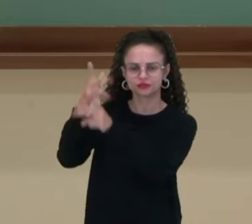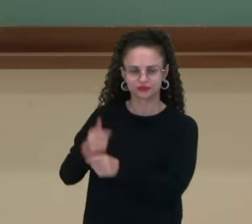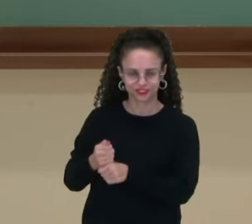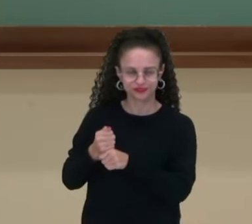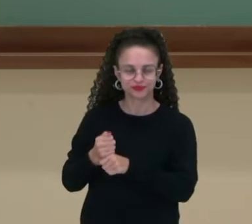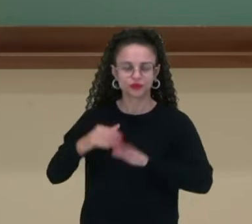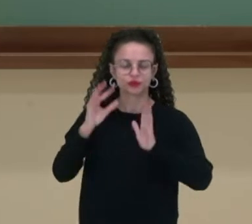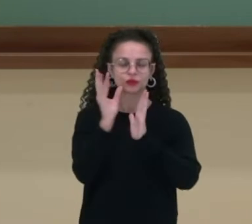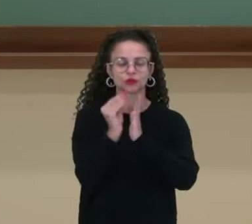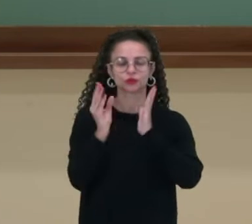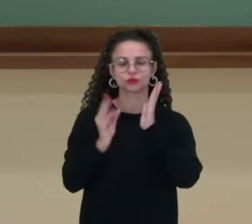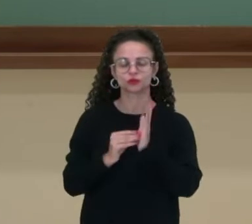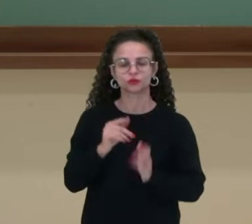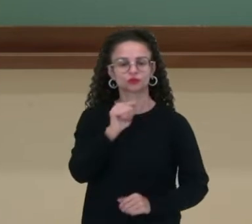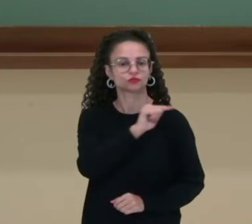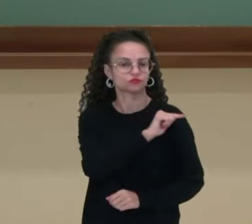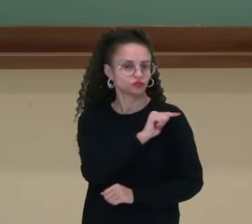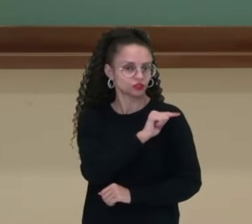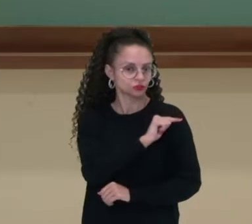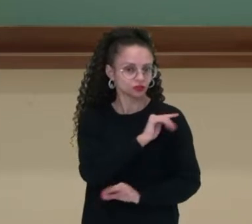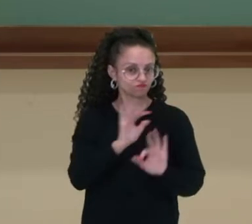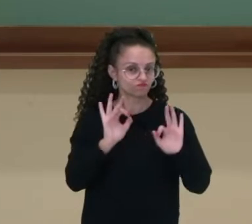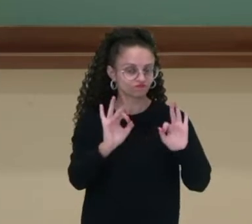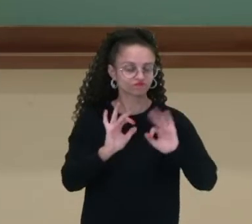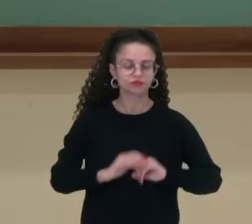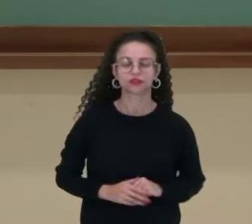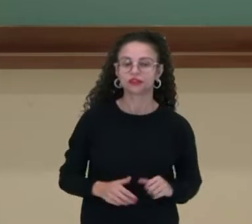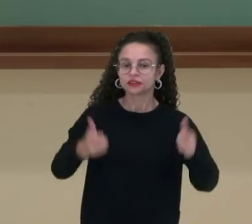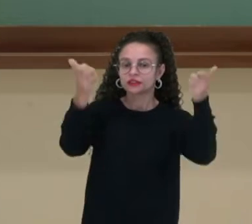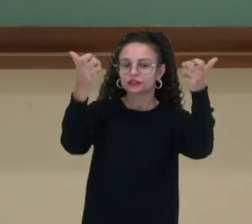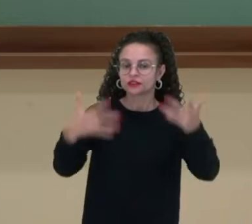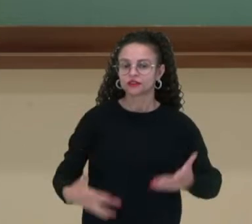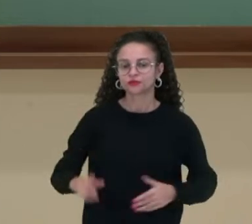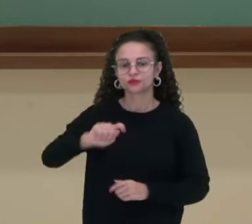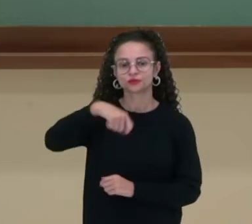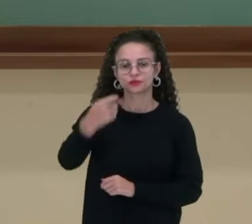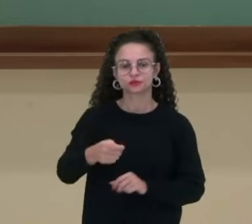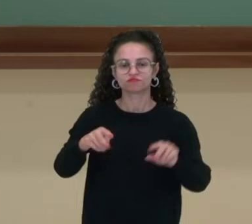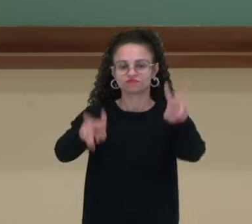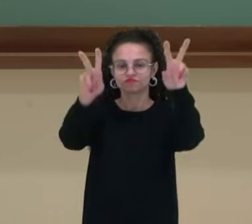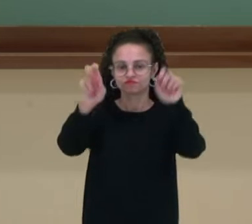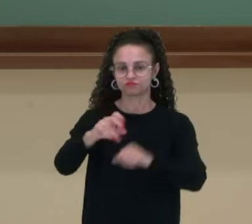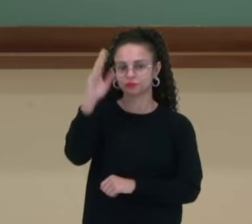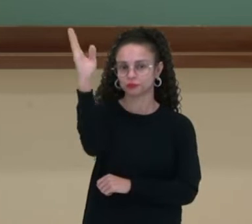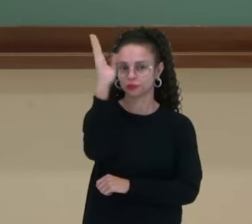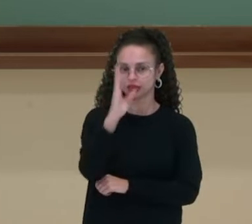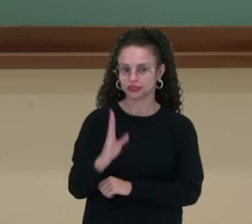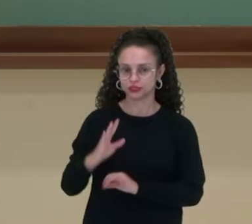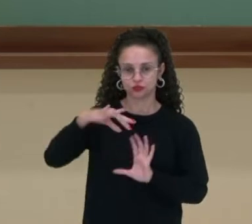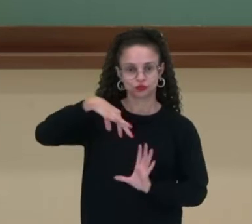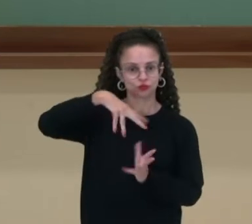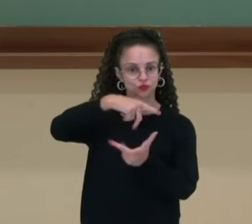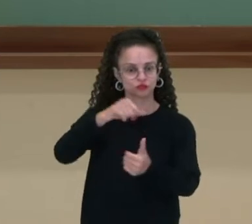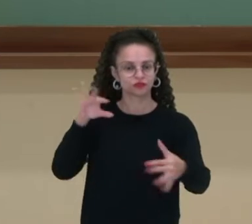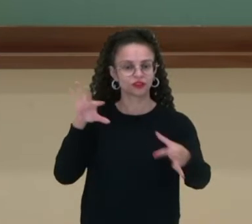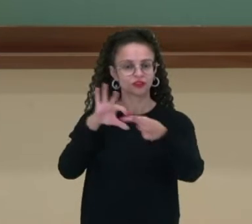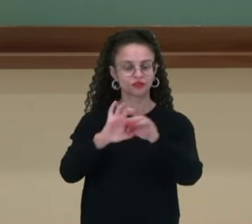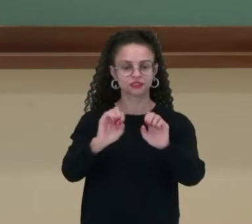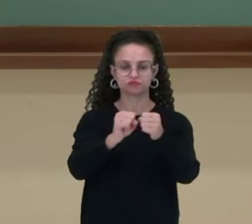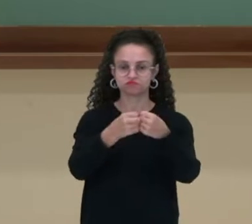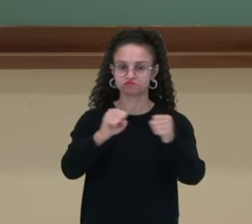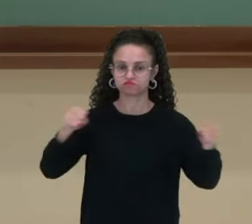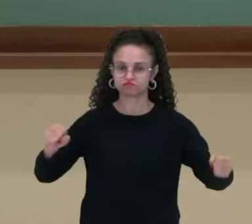revisar os conteúdos aí do 7º ano, né? Nós vamos falar então sobre o Brasil no mundo através dos mapas. Então, de um modo geral, nós